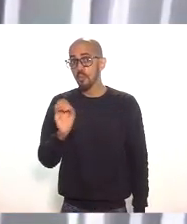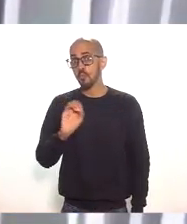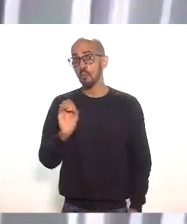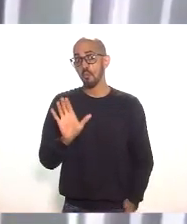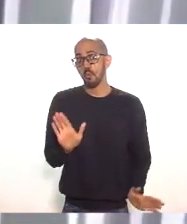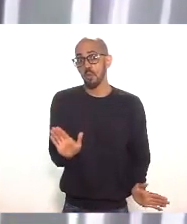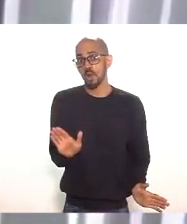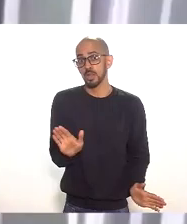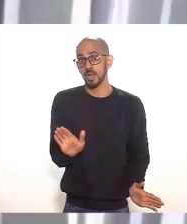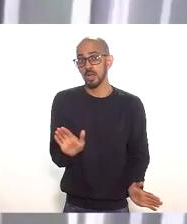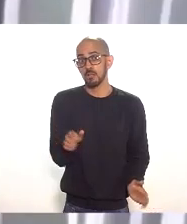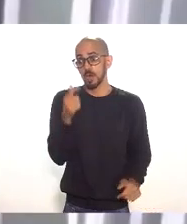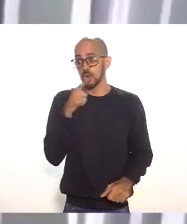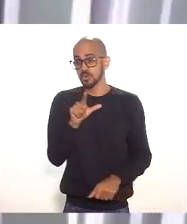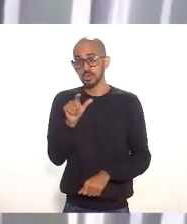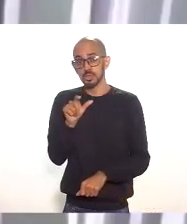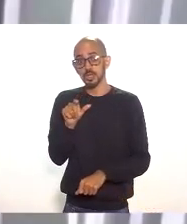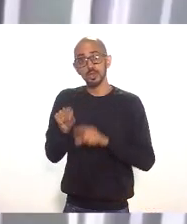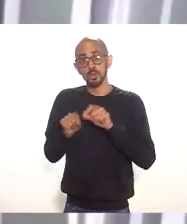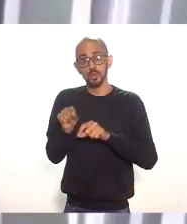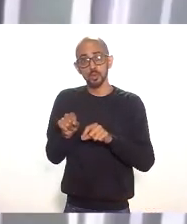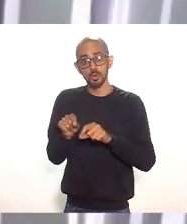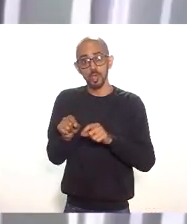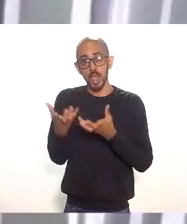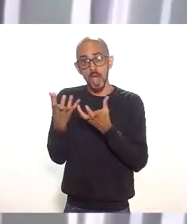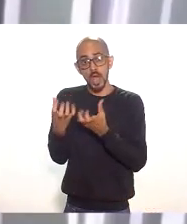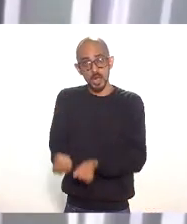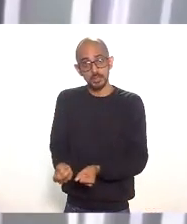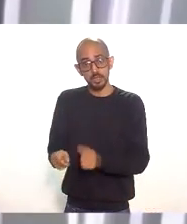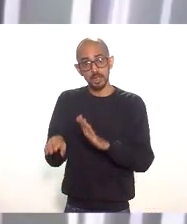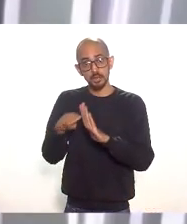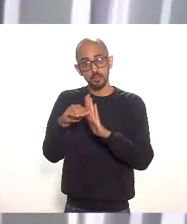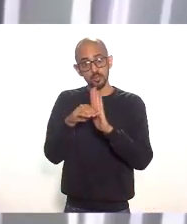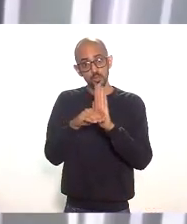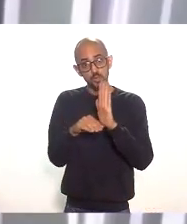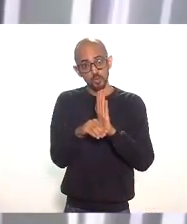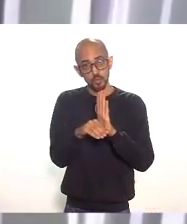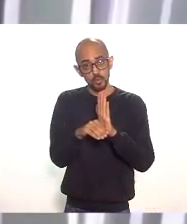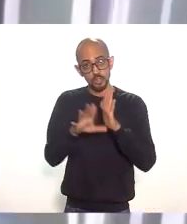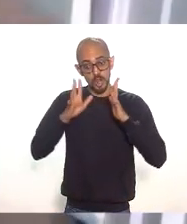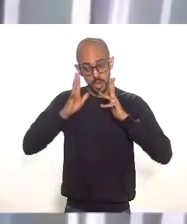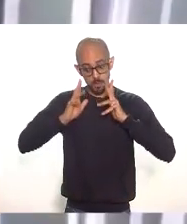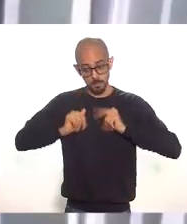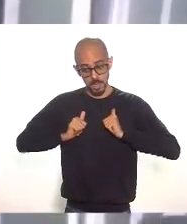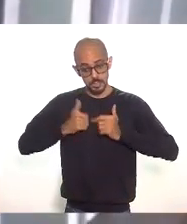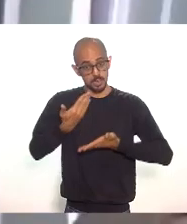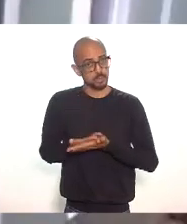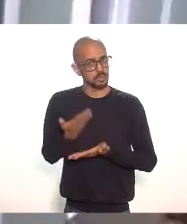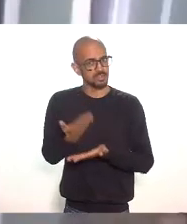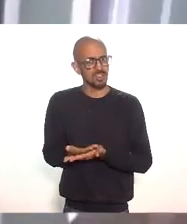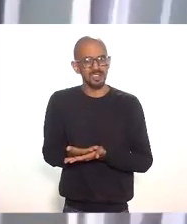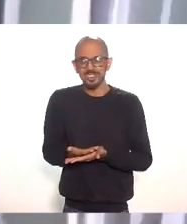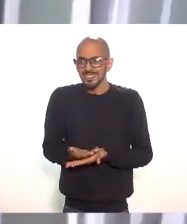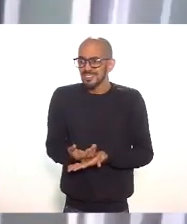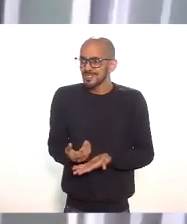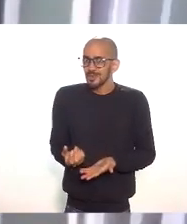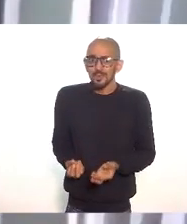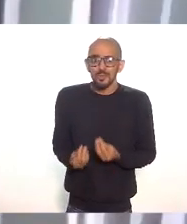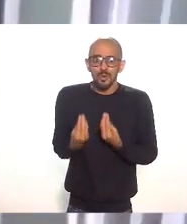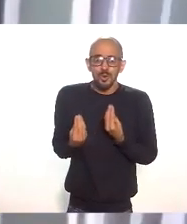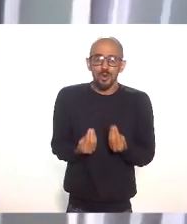quase nada avançaram na garantia, na adoção dos protocolos de sanitização das escolas de suas redes municipais. Isso é um primor de contradição. Querem